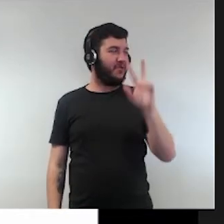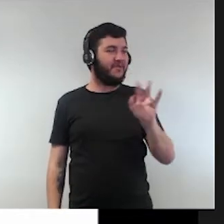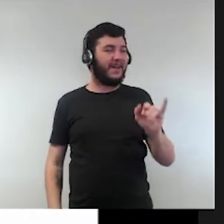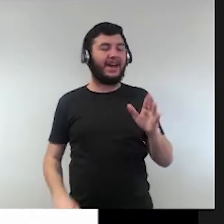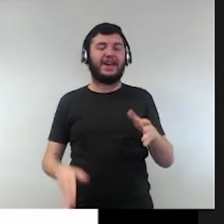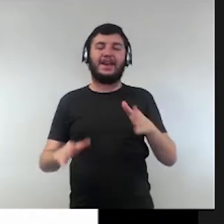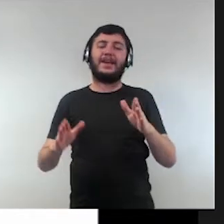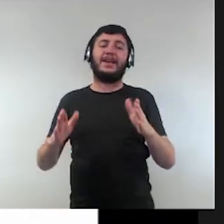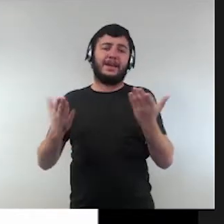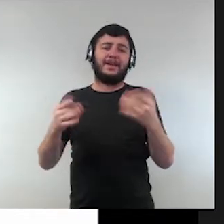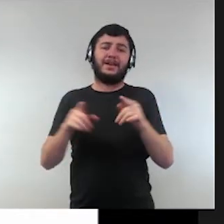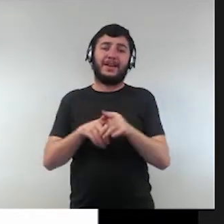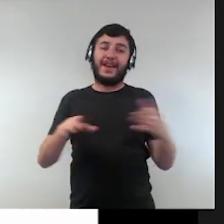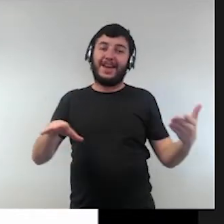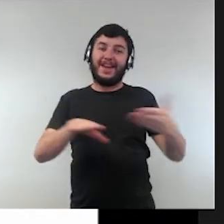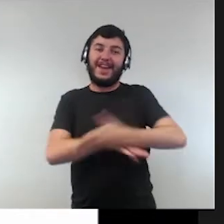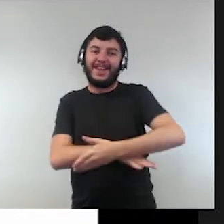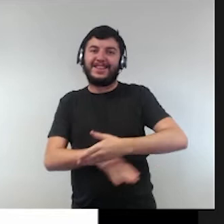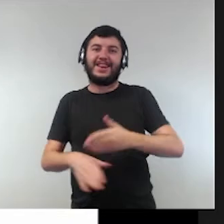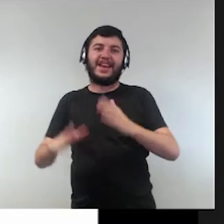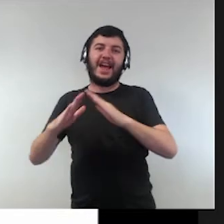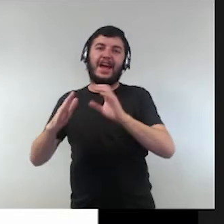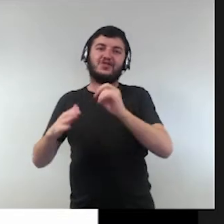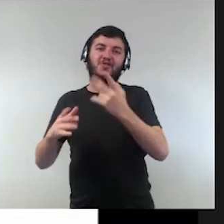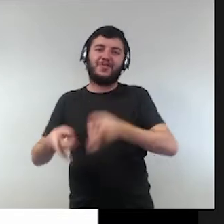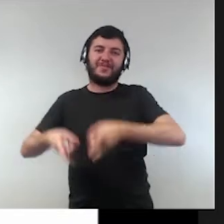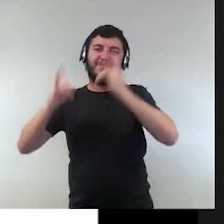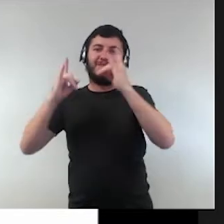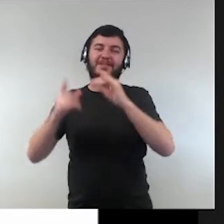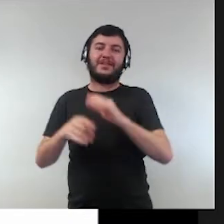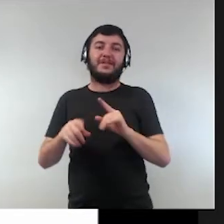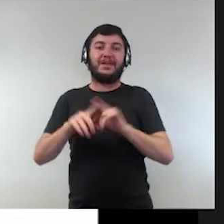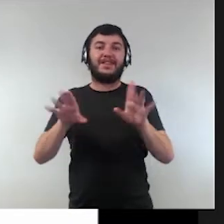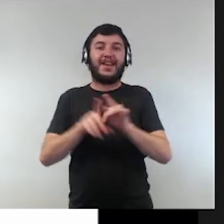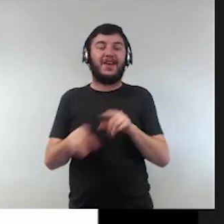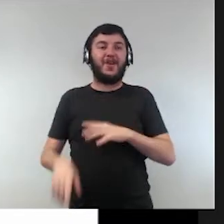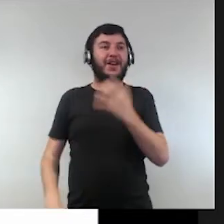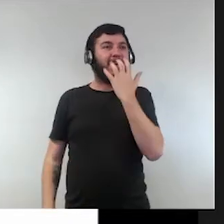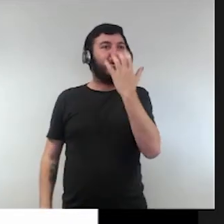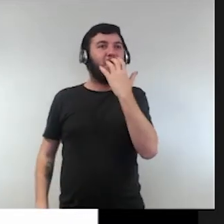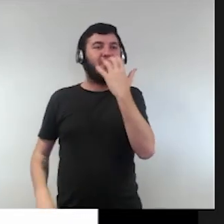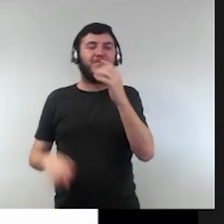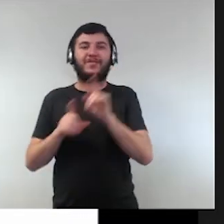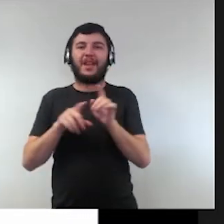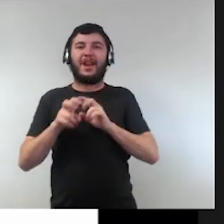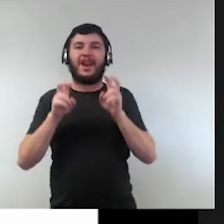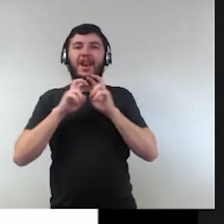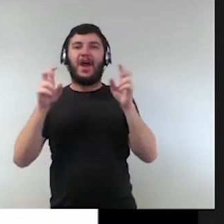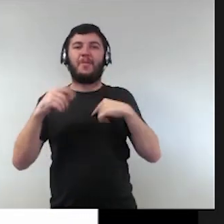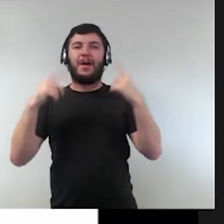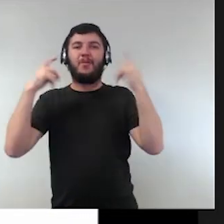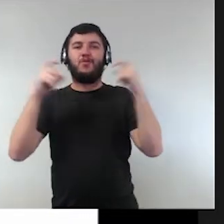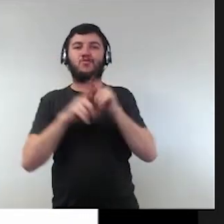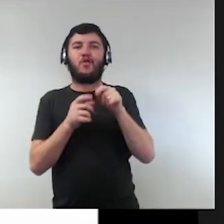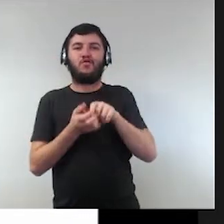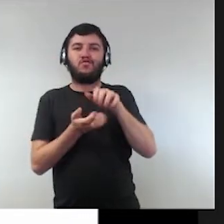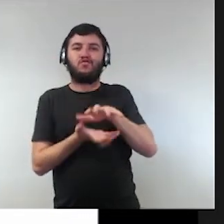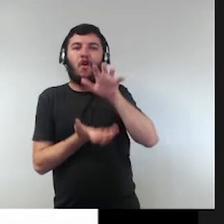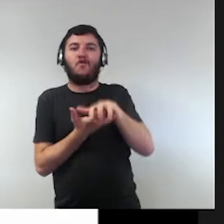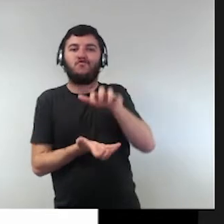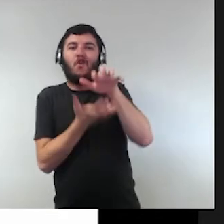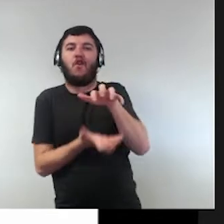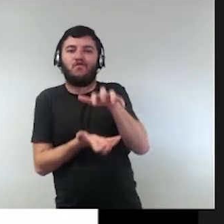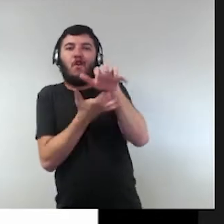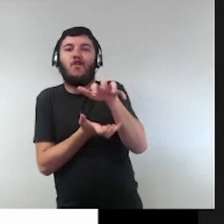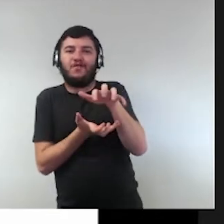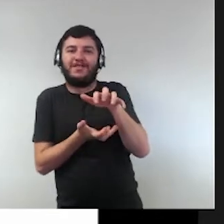do trabalho, ele não pode ser considerado um incômodo com a vizinhança, né? A mesma situação também, quando bate uma porta do